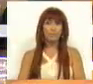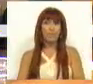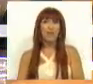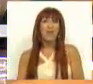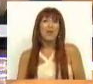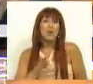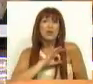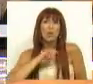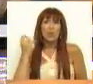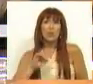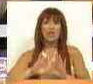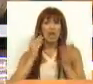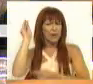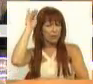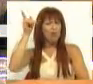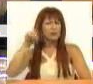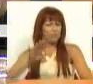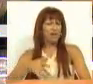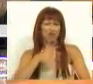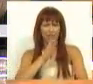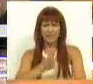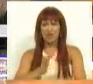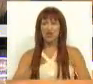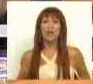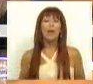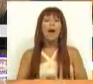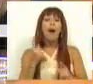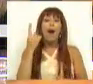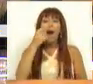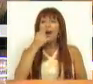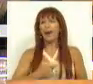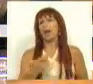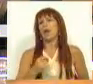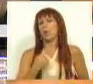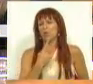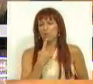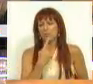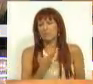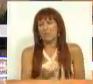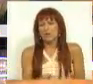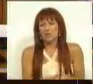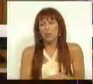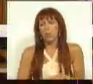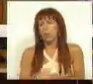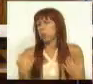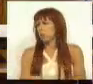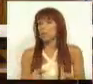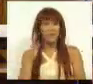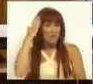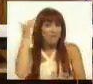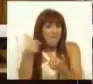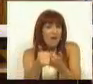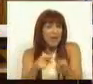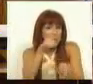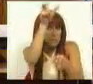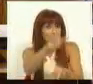como o Senhor Procurador-Geral da República também o refere, há um erro de entendimento basilar nos pressupostos com que